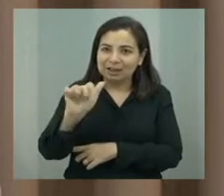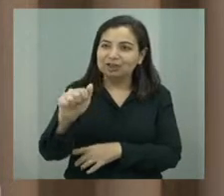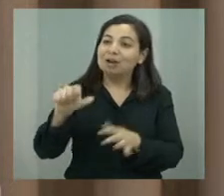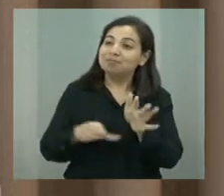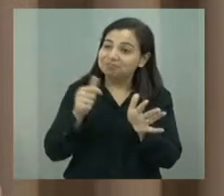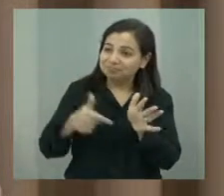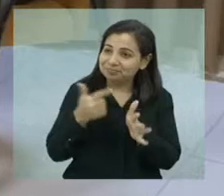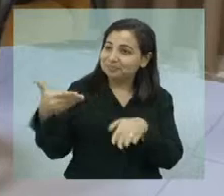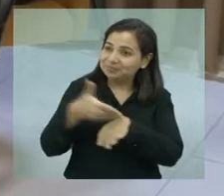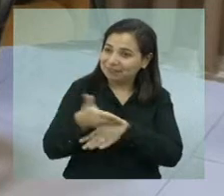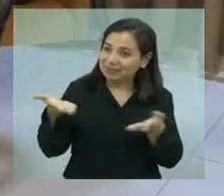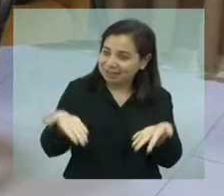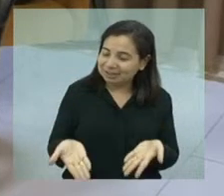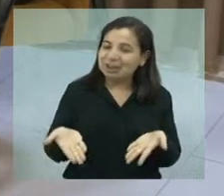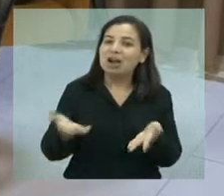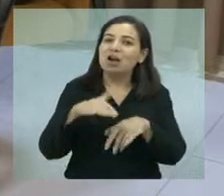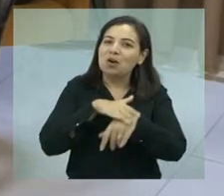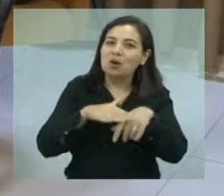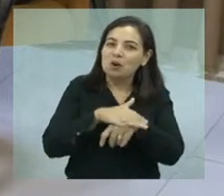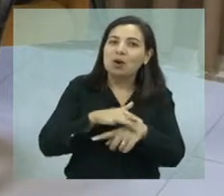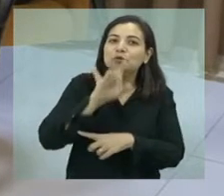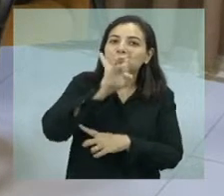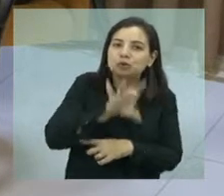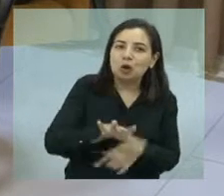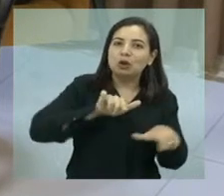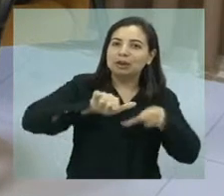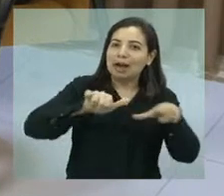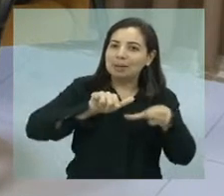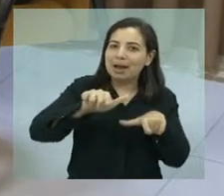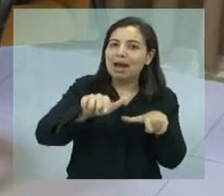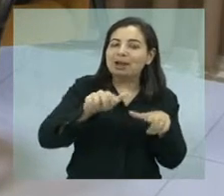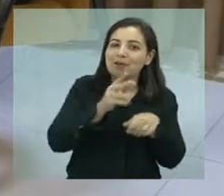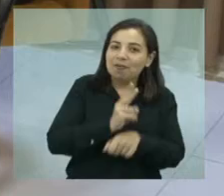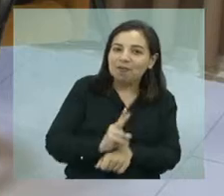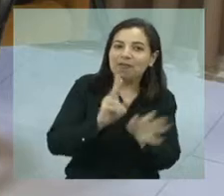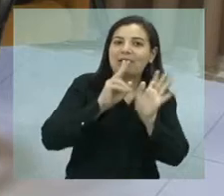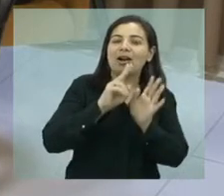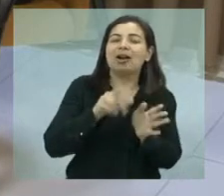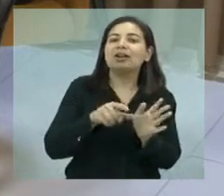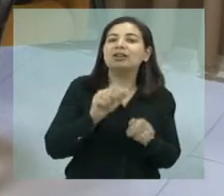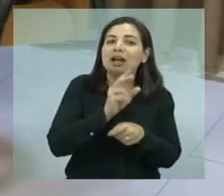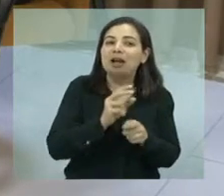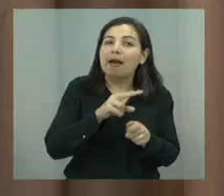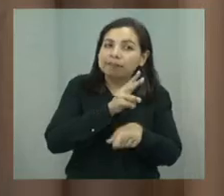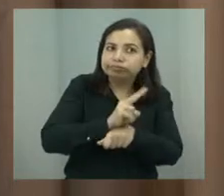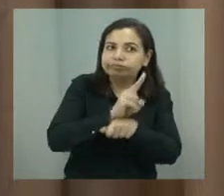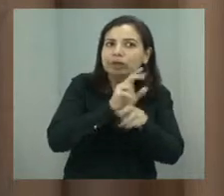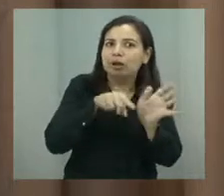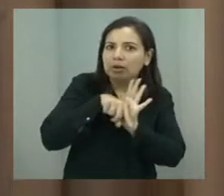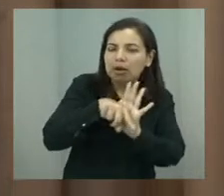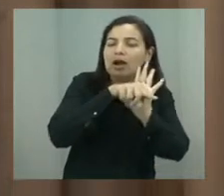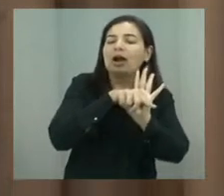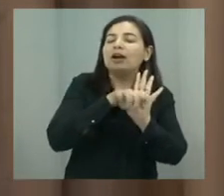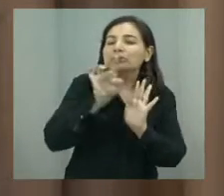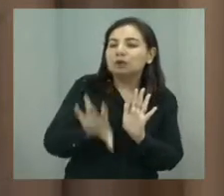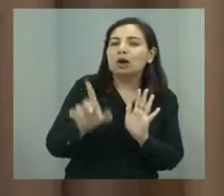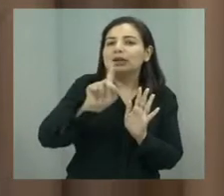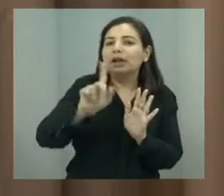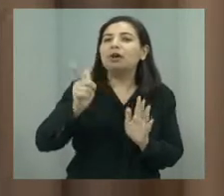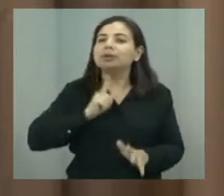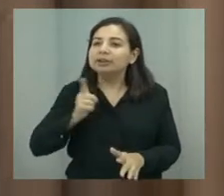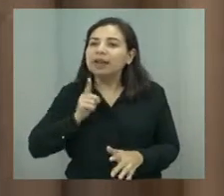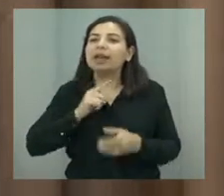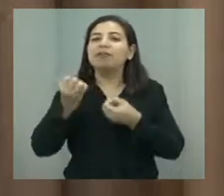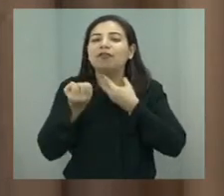aqui conosco, para que a gente possa falar não somente do trabalho de fiscalização, Mas iniciar com aquelas informações básicas